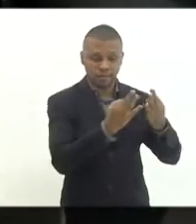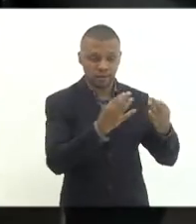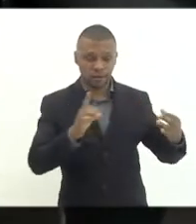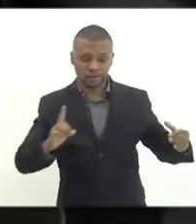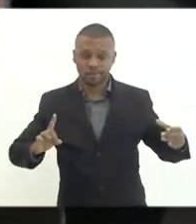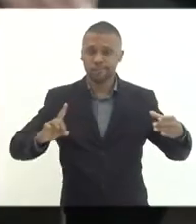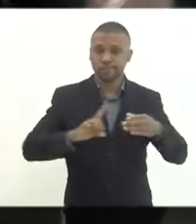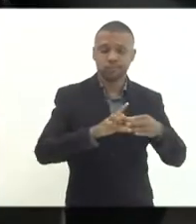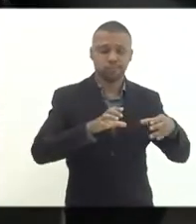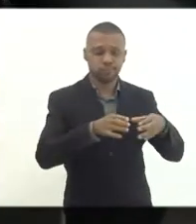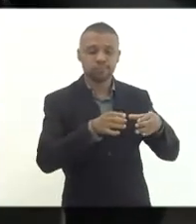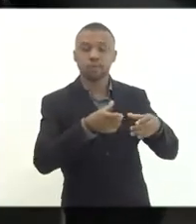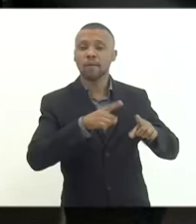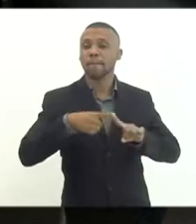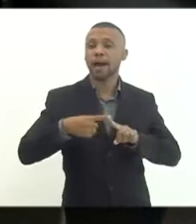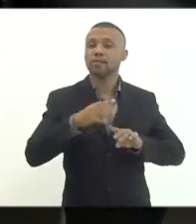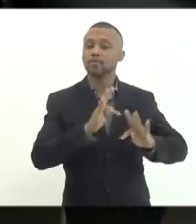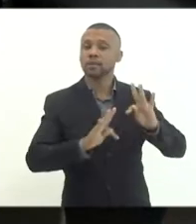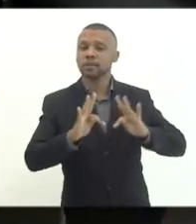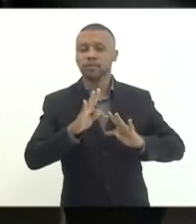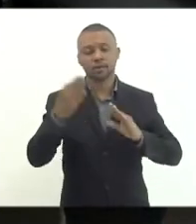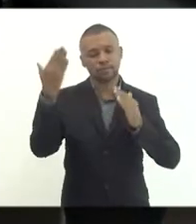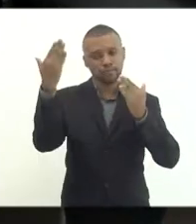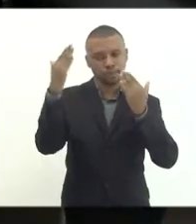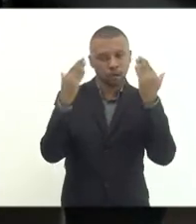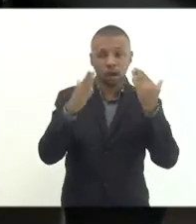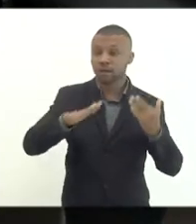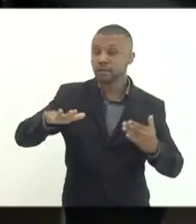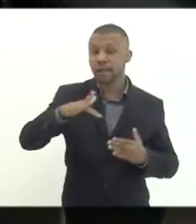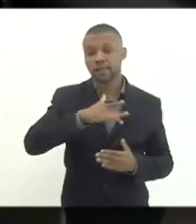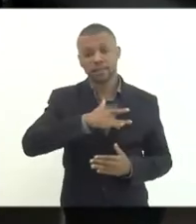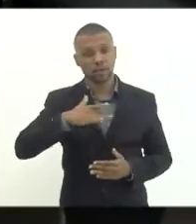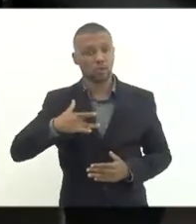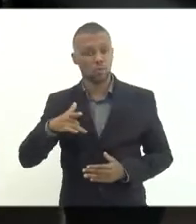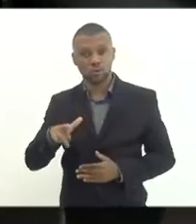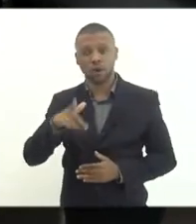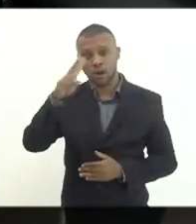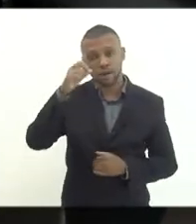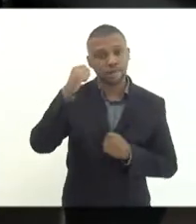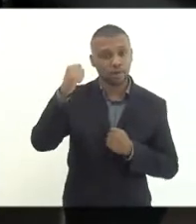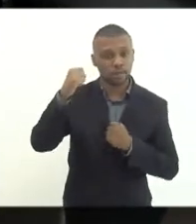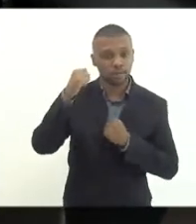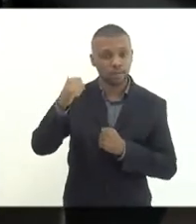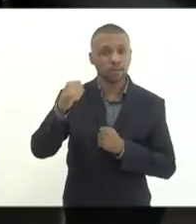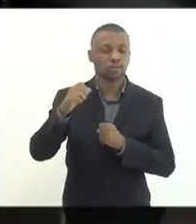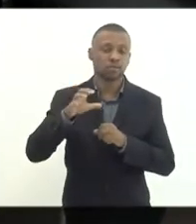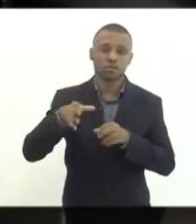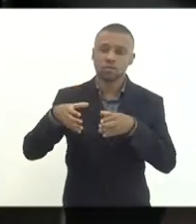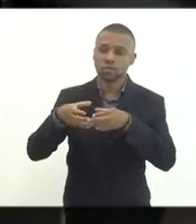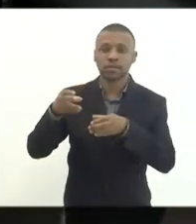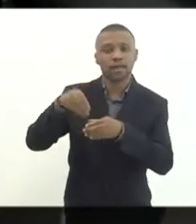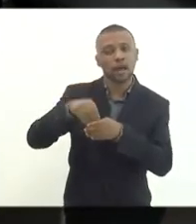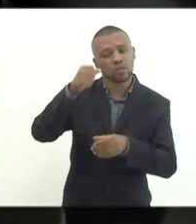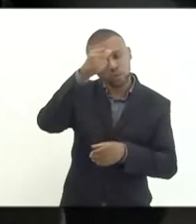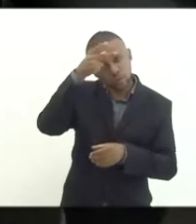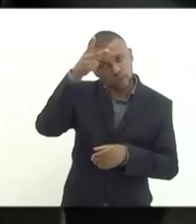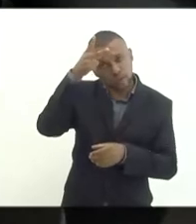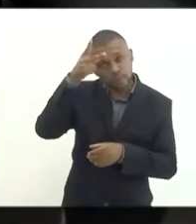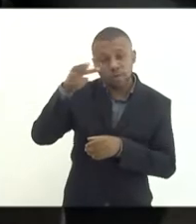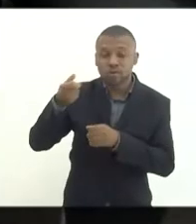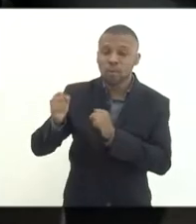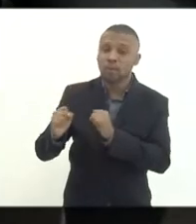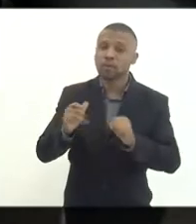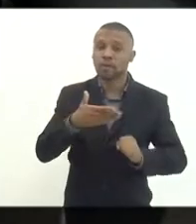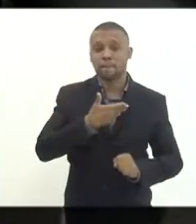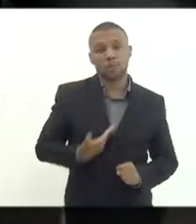o tratamento psicológico junto com a saúde então assim o fortalecimento dessa rede dentro do município dentro do poder